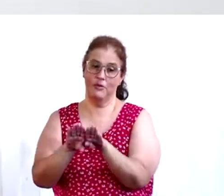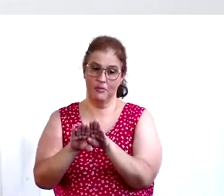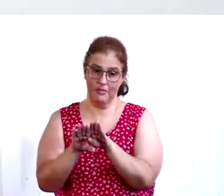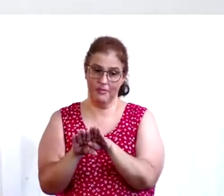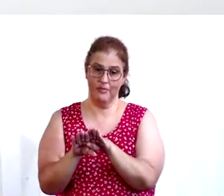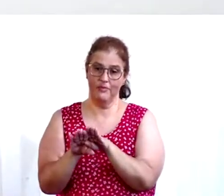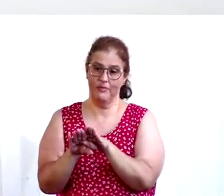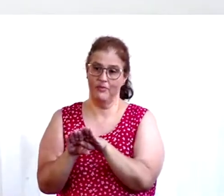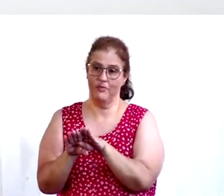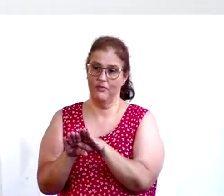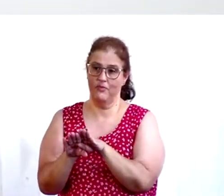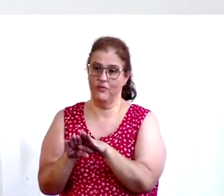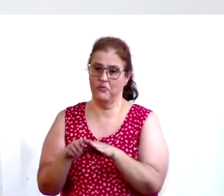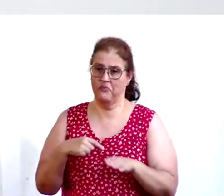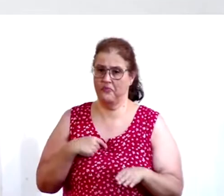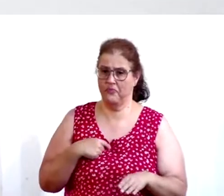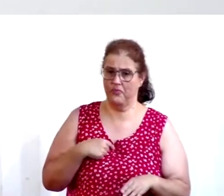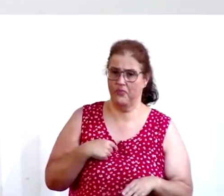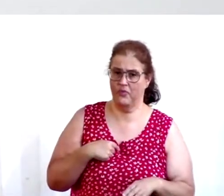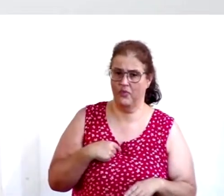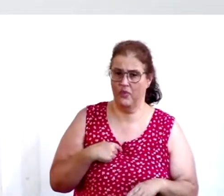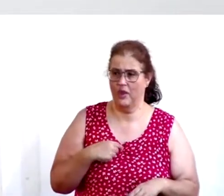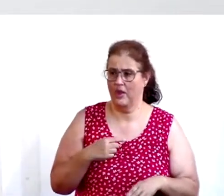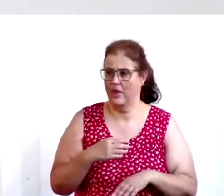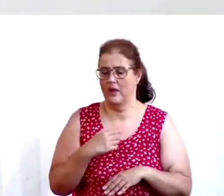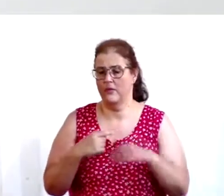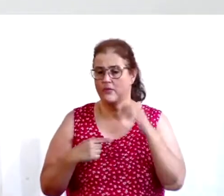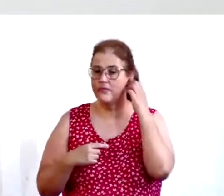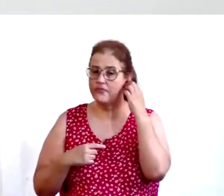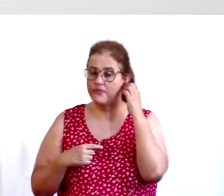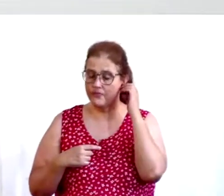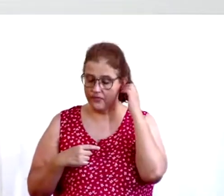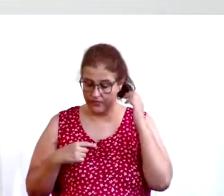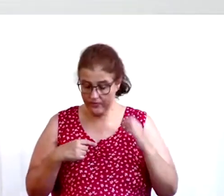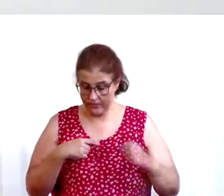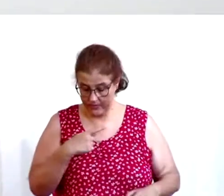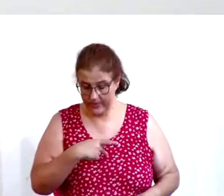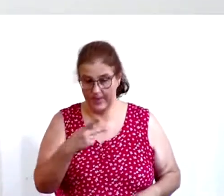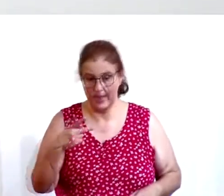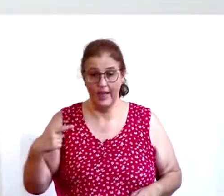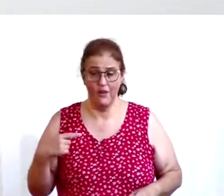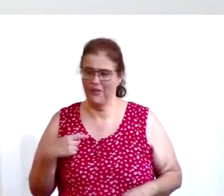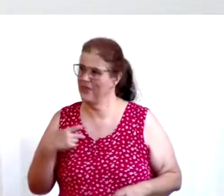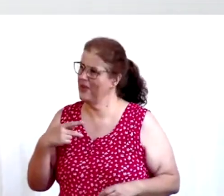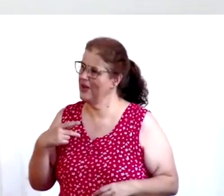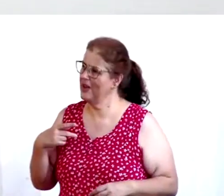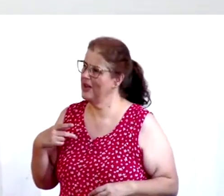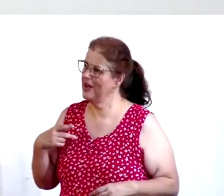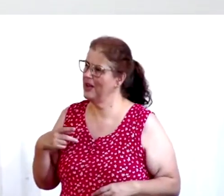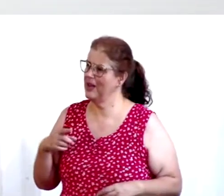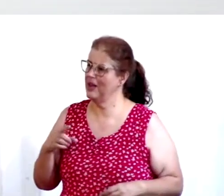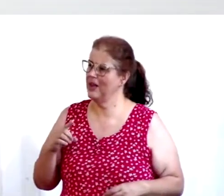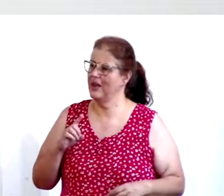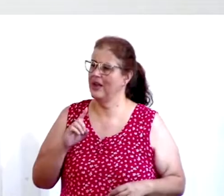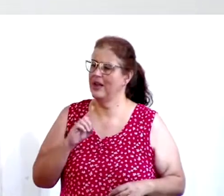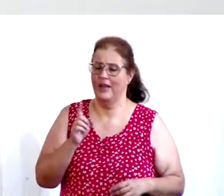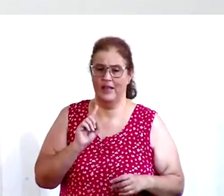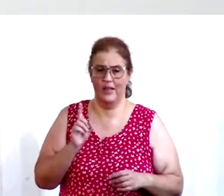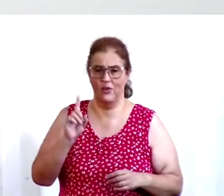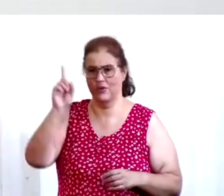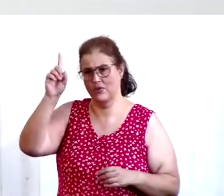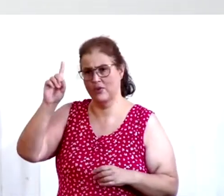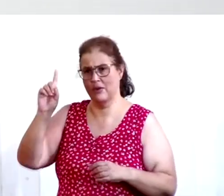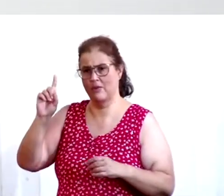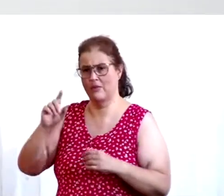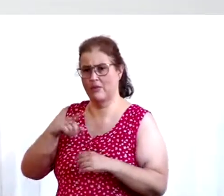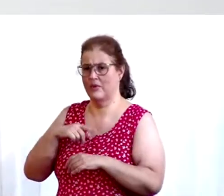não chama ninguém para ir a um monte e ali Ele fala: ei, você, meu filhinho, minha filhinha. Ele não vai fazer isso com você.